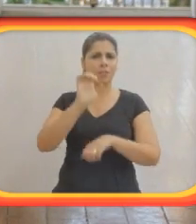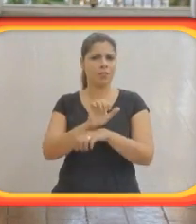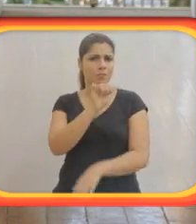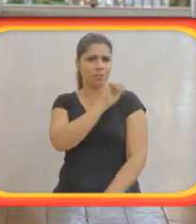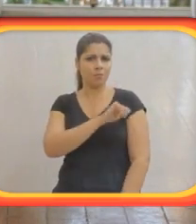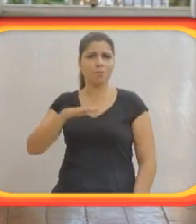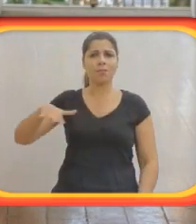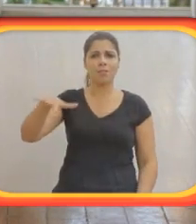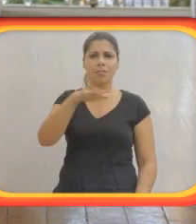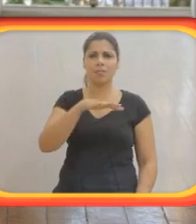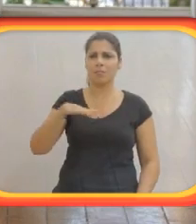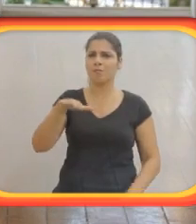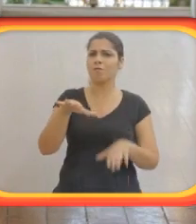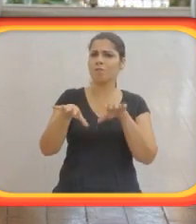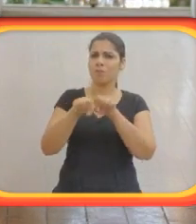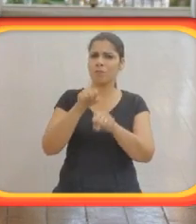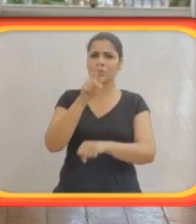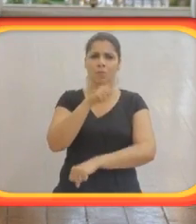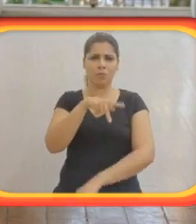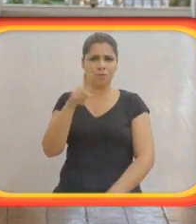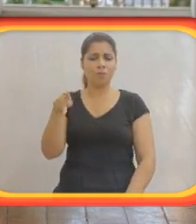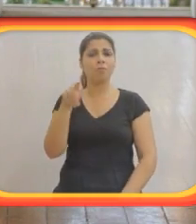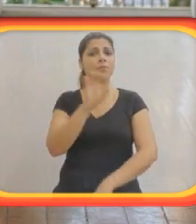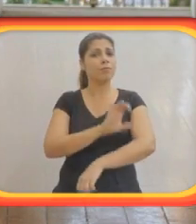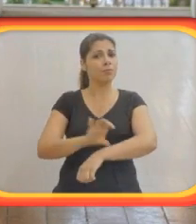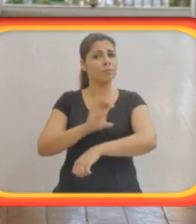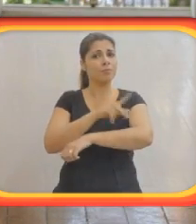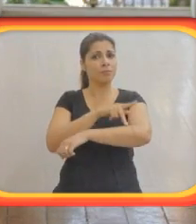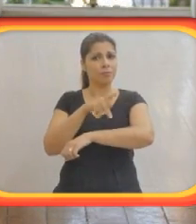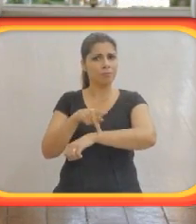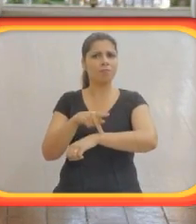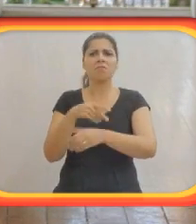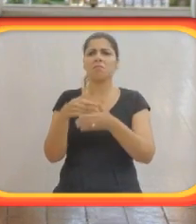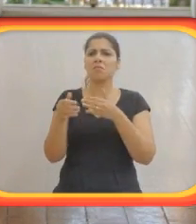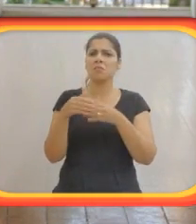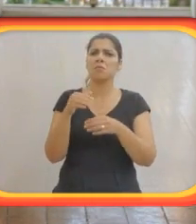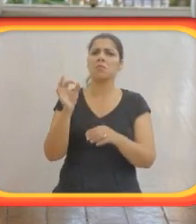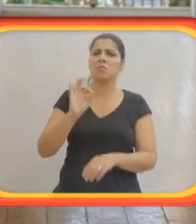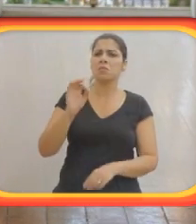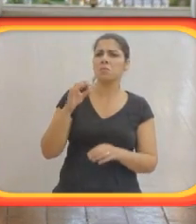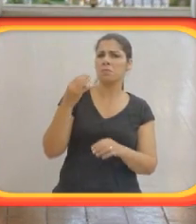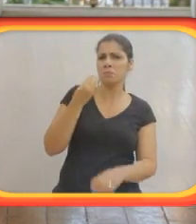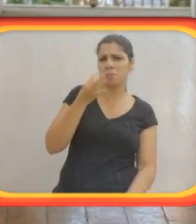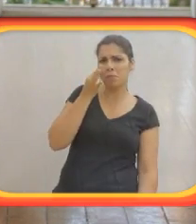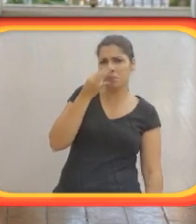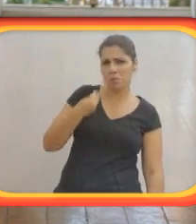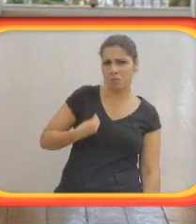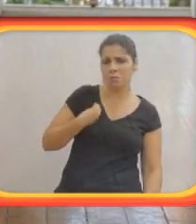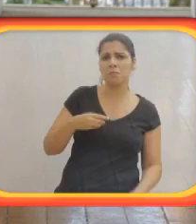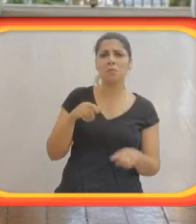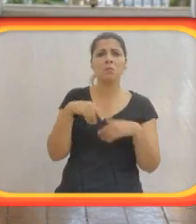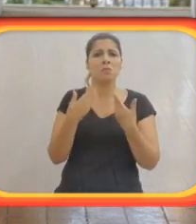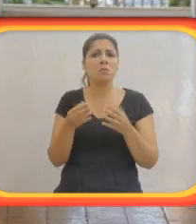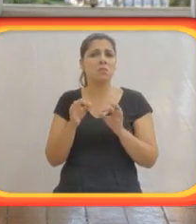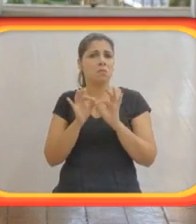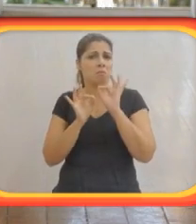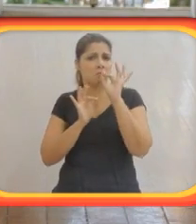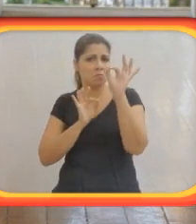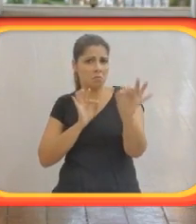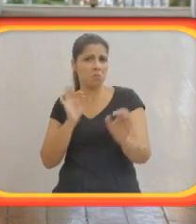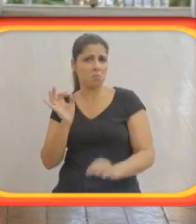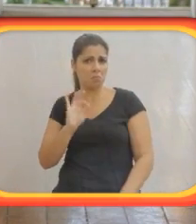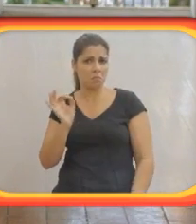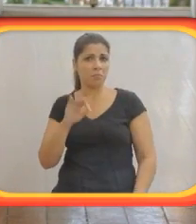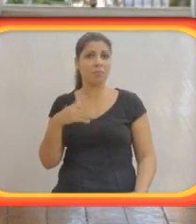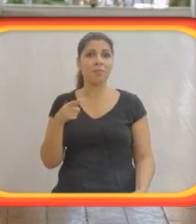Janeiro, na área de formação de professores, né, no curso de pedagogia, tanto na graduação presencial, quanto